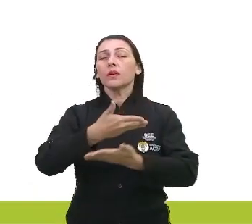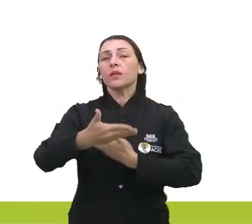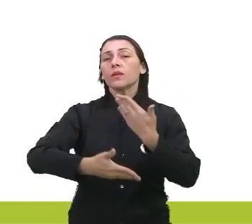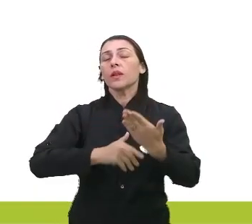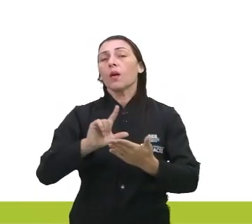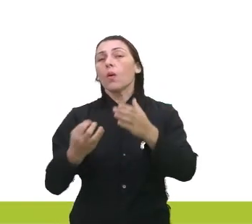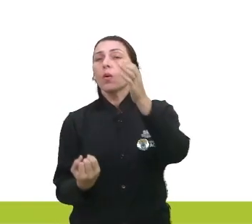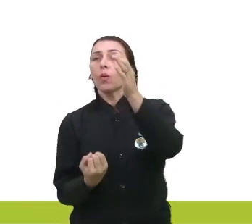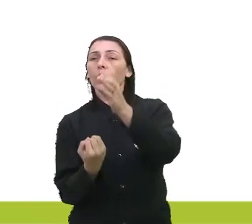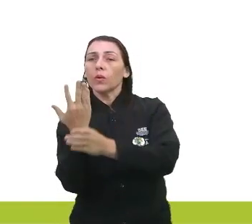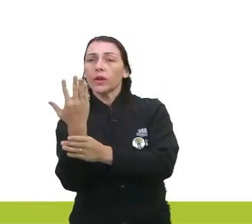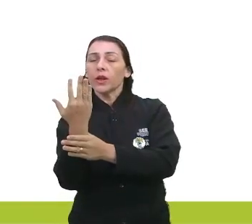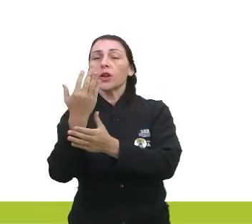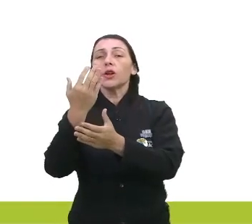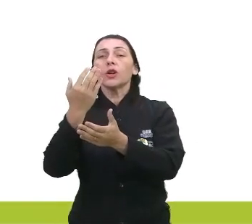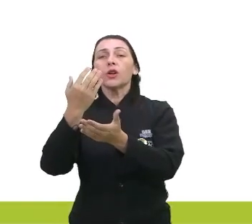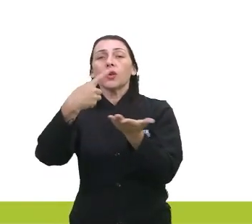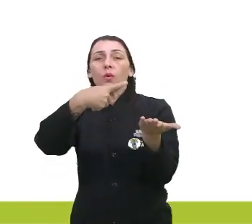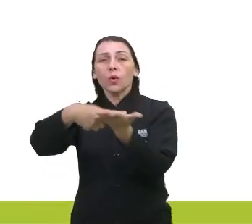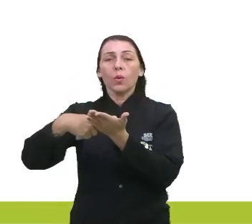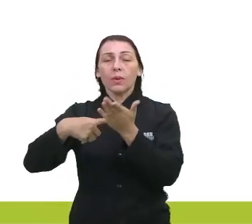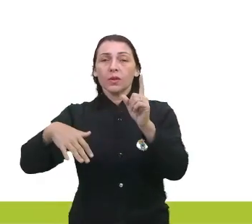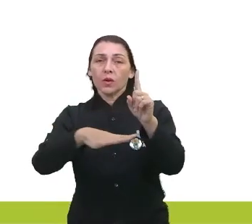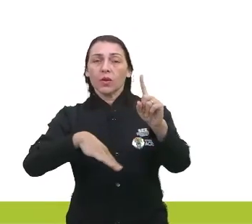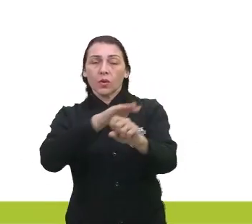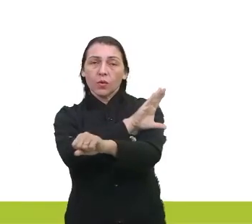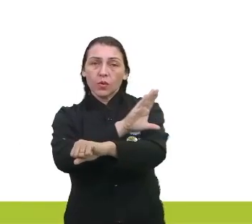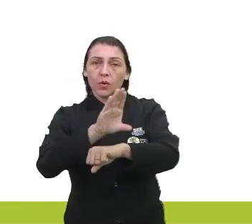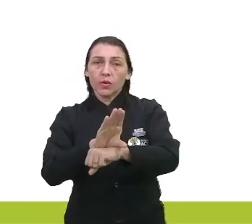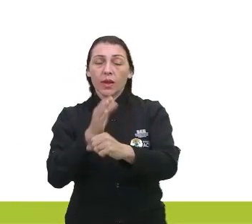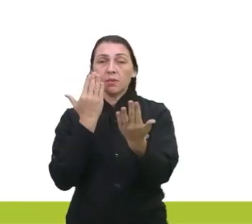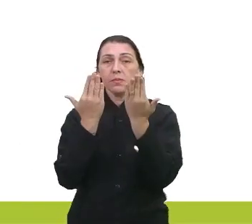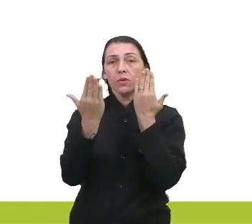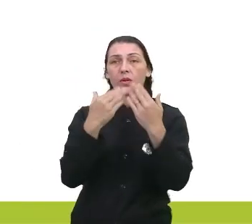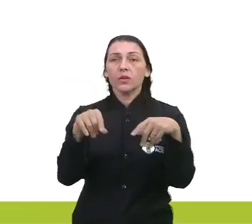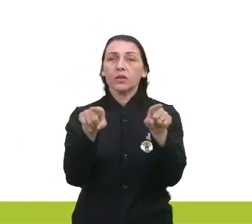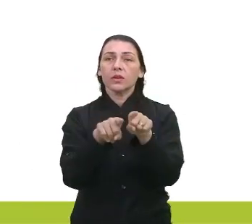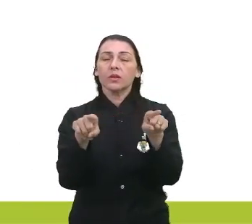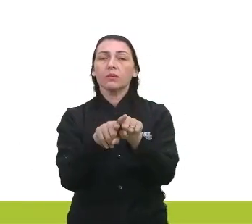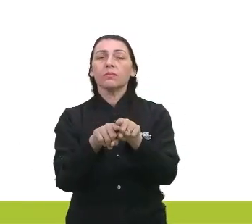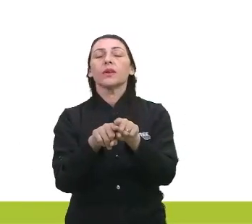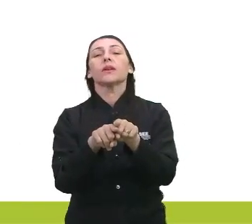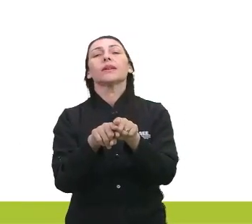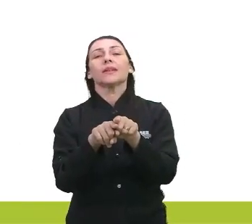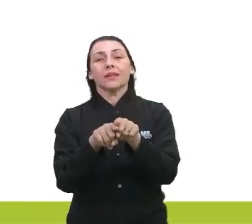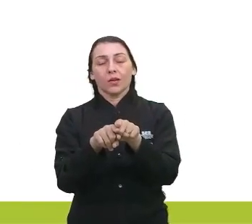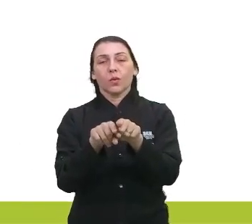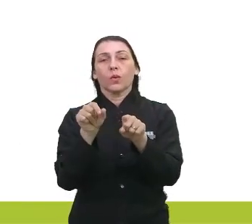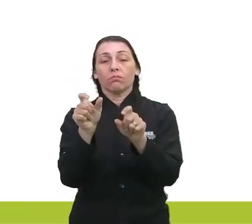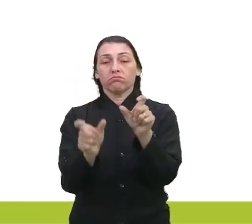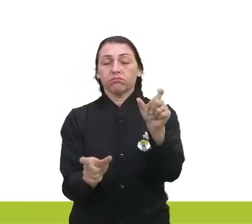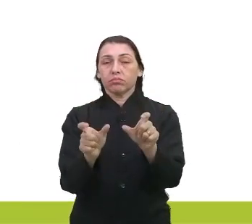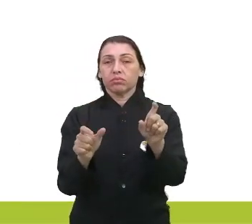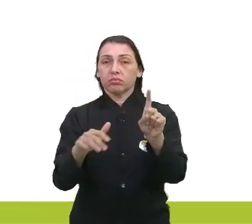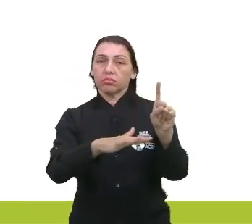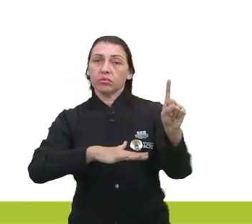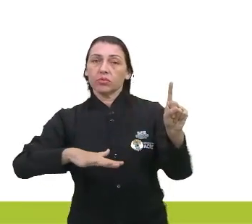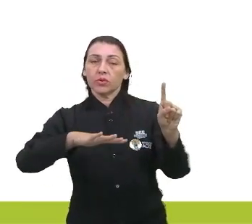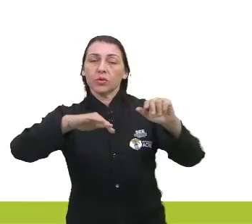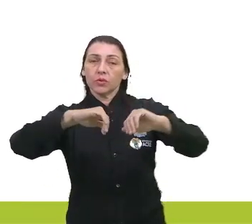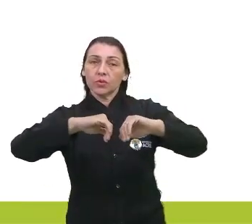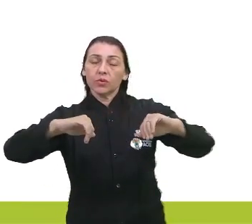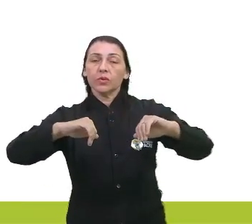uma origem de combinação de fatores sociais, culturais e psicológicos. Estes incluem categorização social, onde